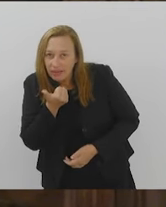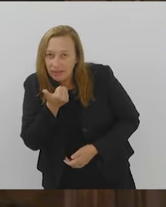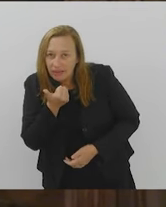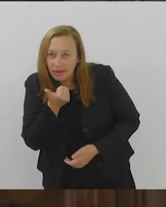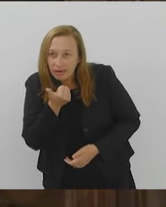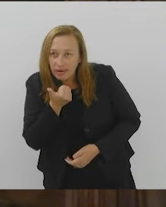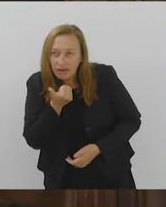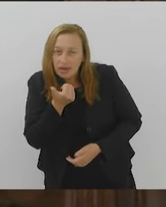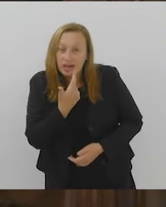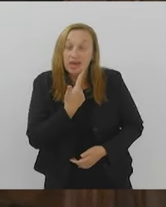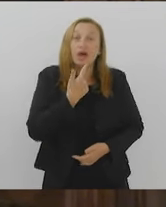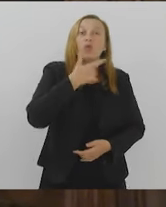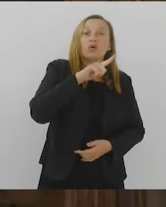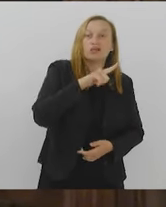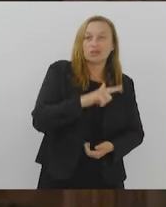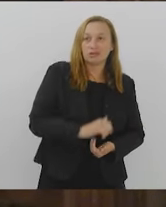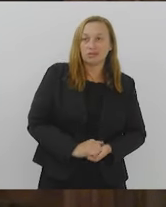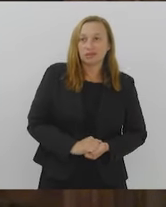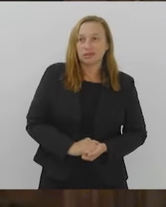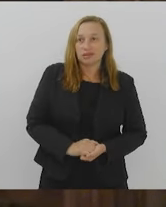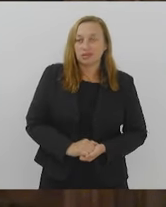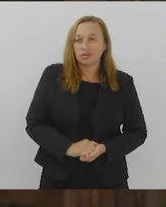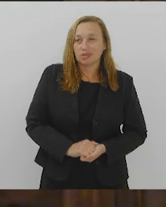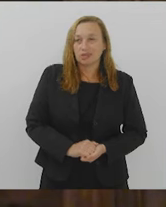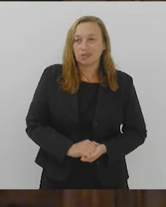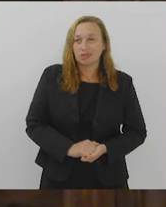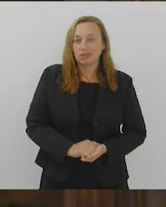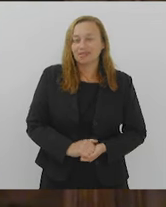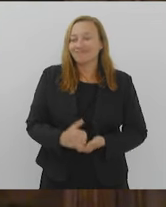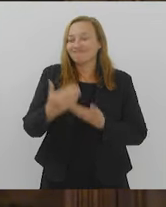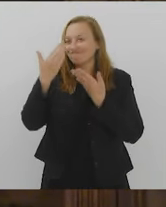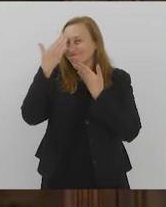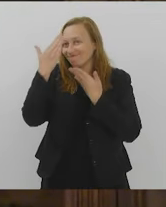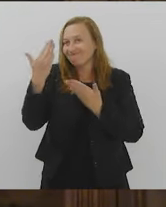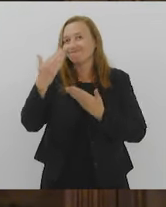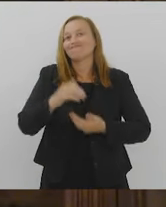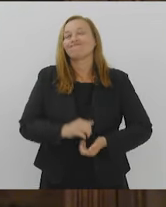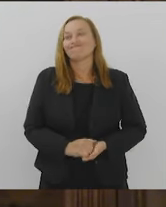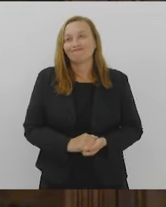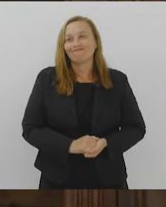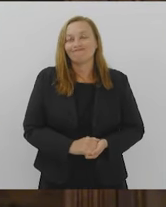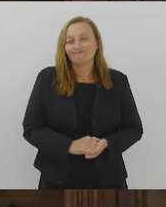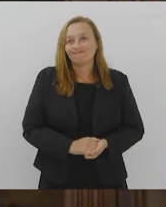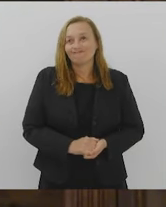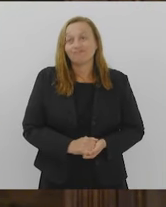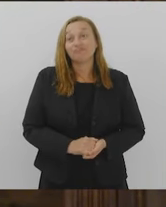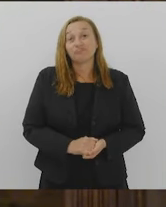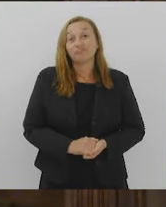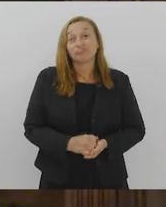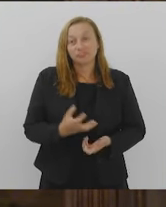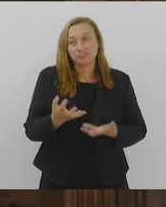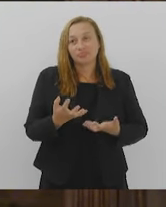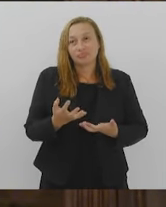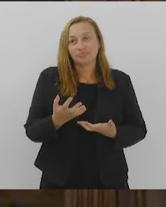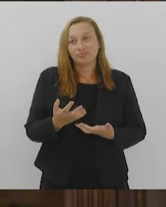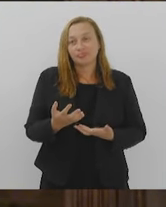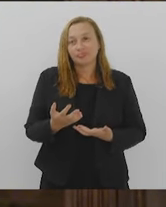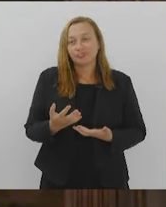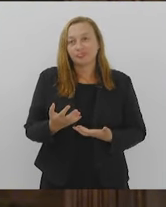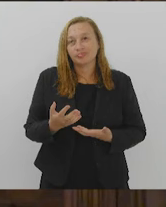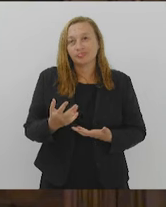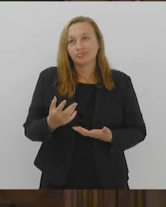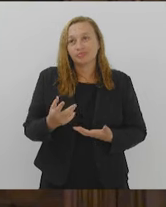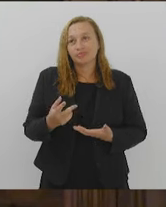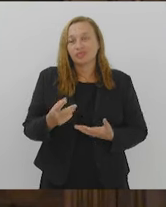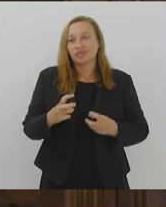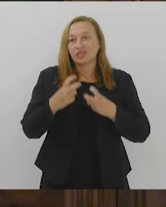E a outra é sobre gratidão. E eu queria que a gente desse esse brado final.